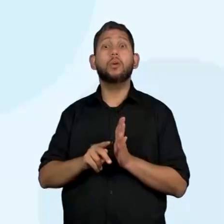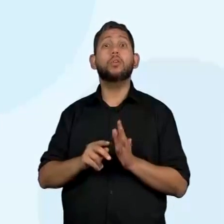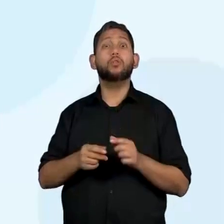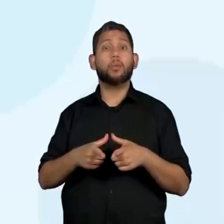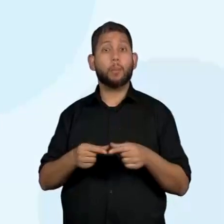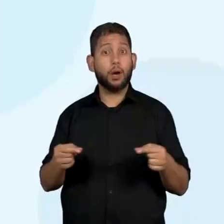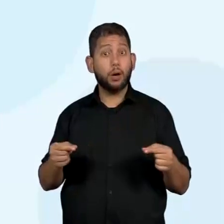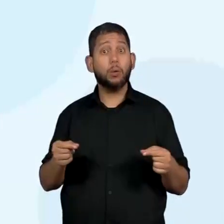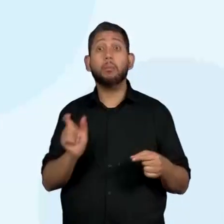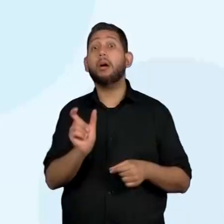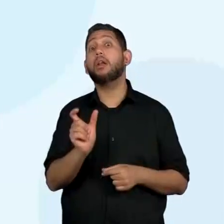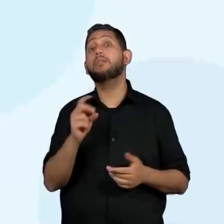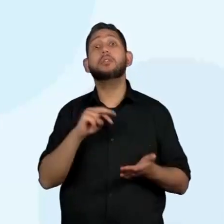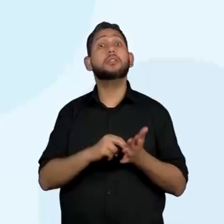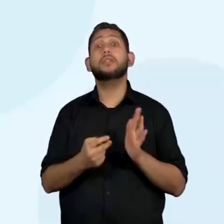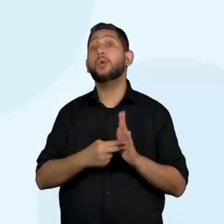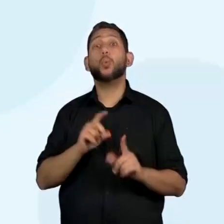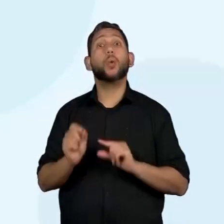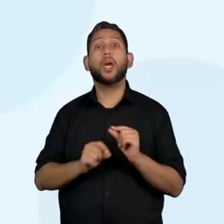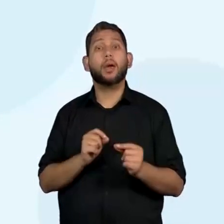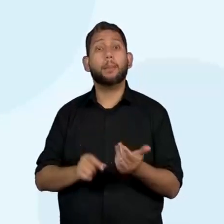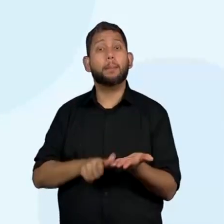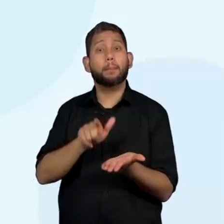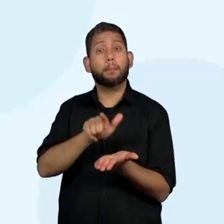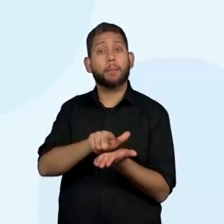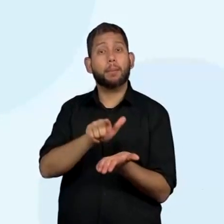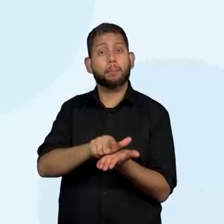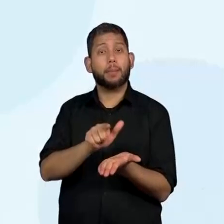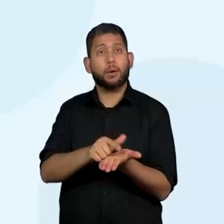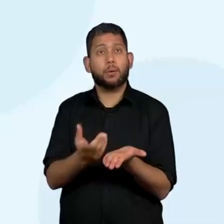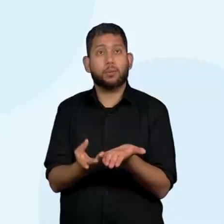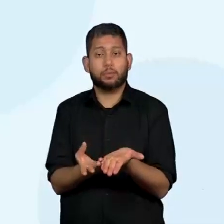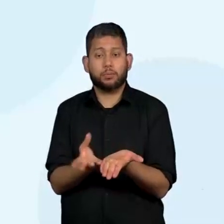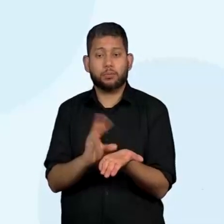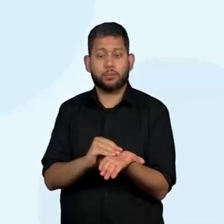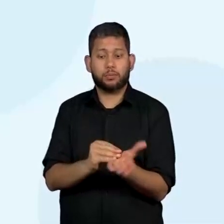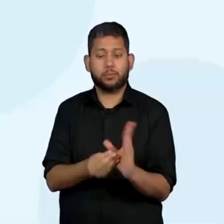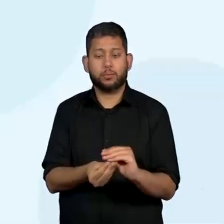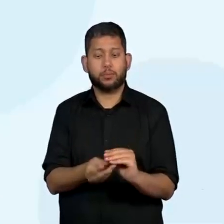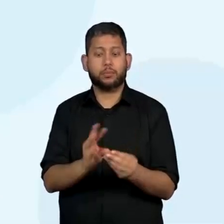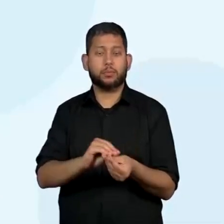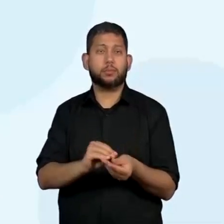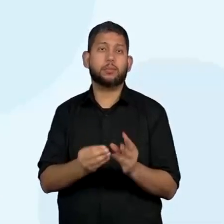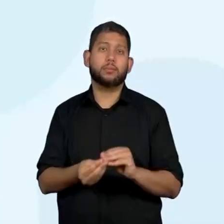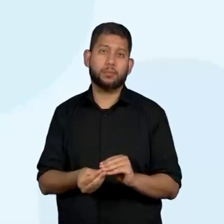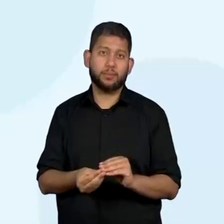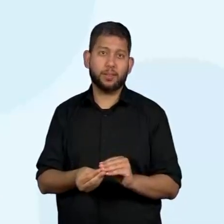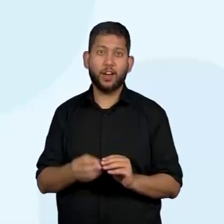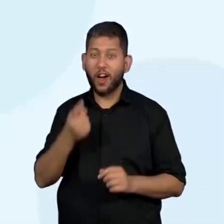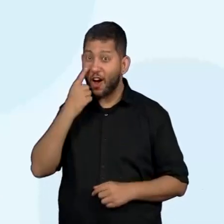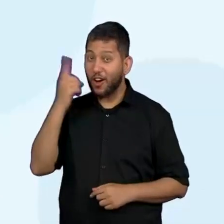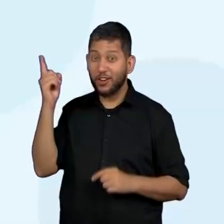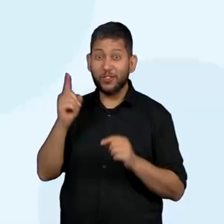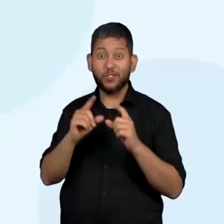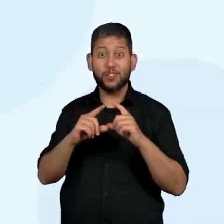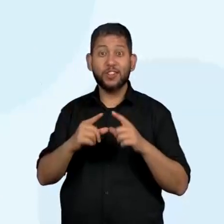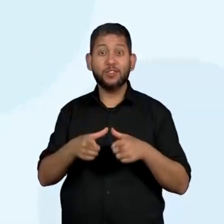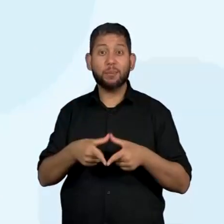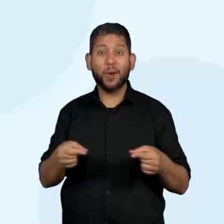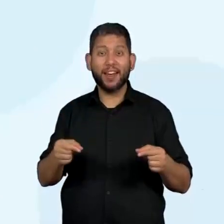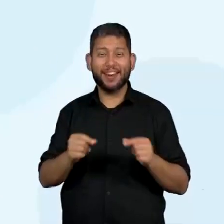ler pra gente pronto origami origami do Japonês Claro que eu não sei